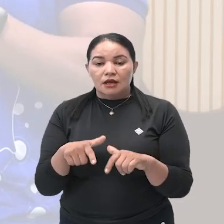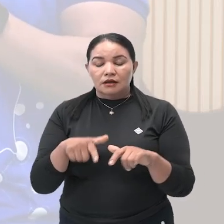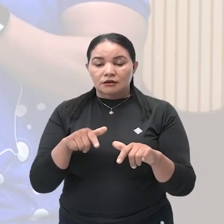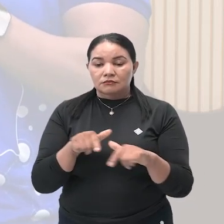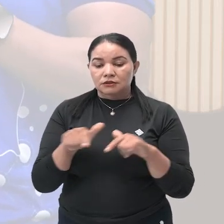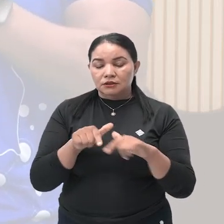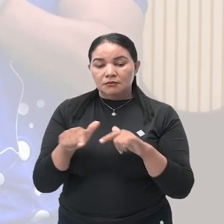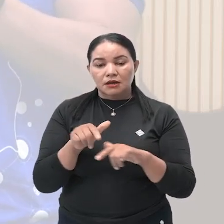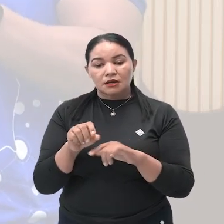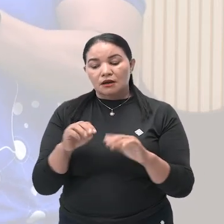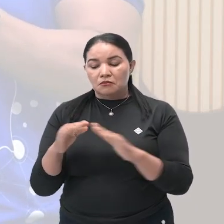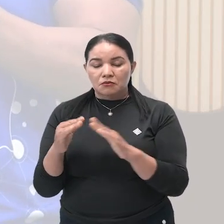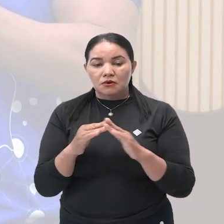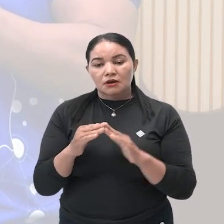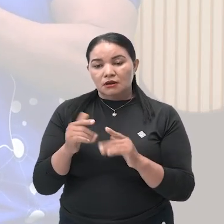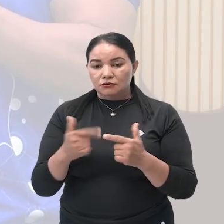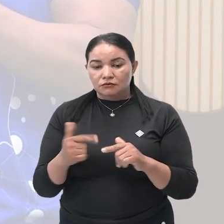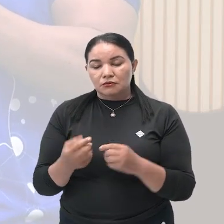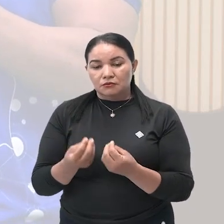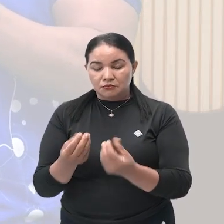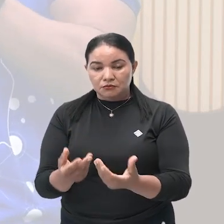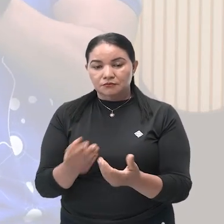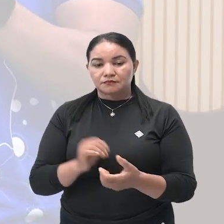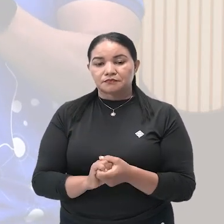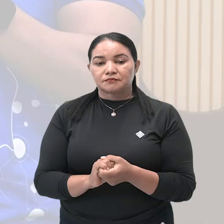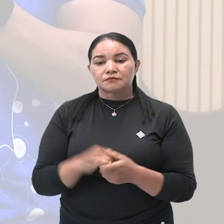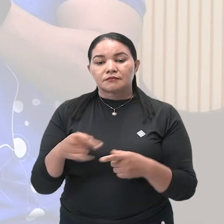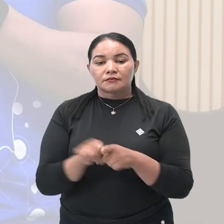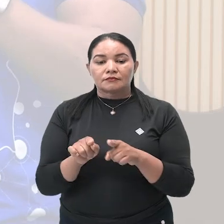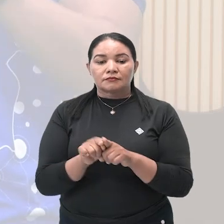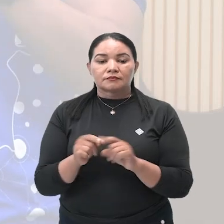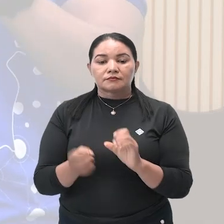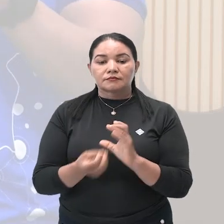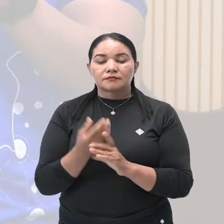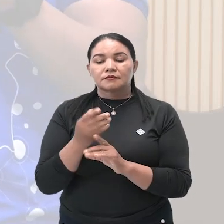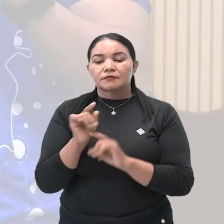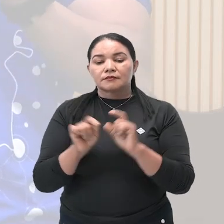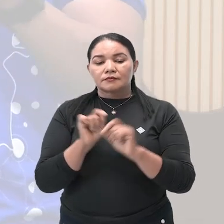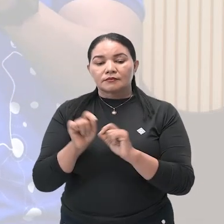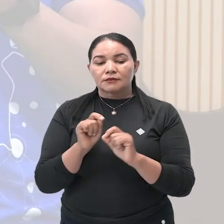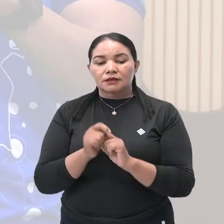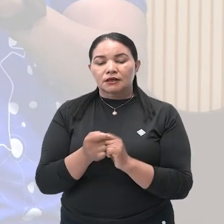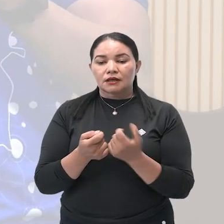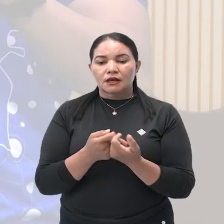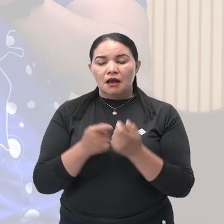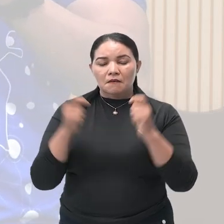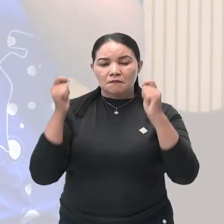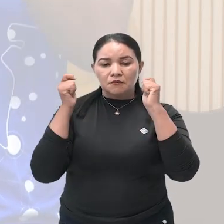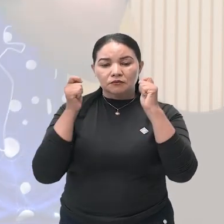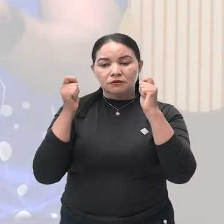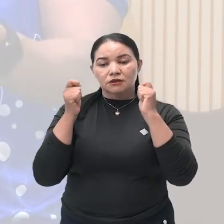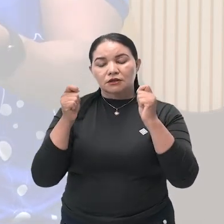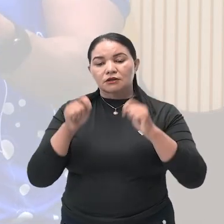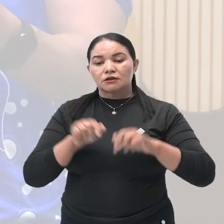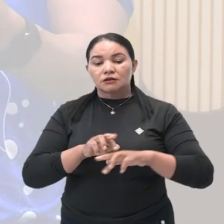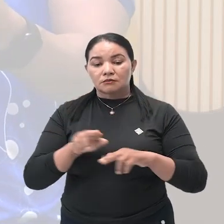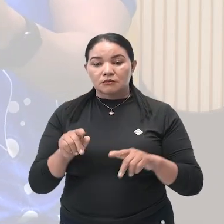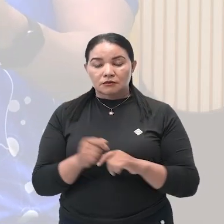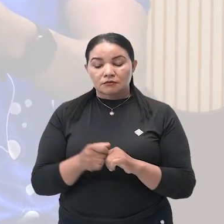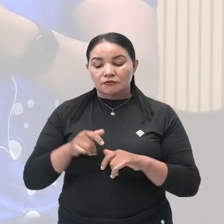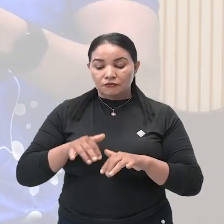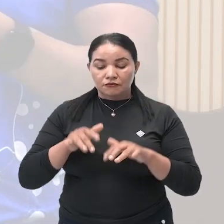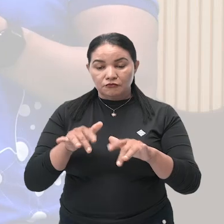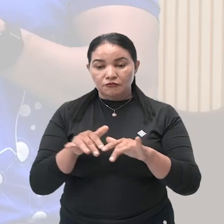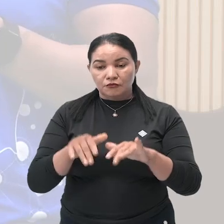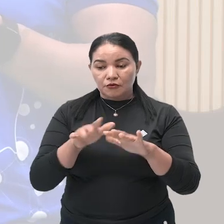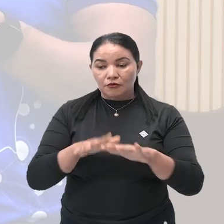utiliza a ocupação de terras e protestos para pressionar ali o governo. Então, basicamente, eles ocupam ali as propriedades